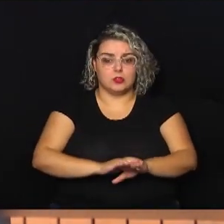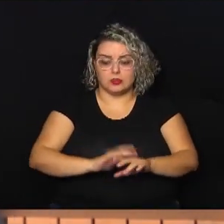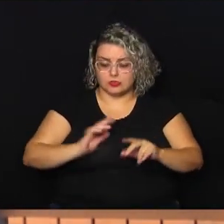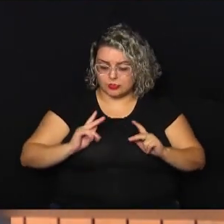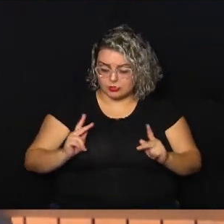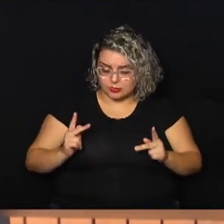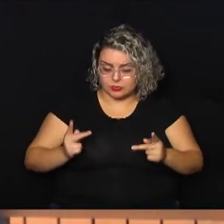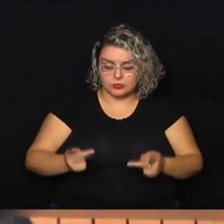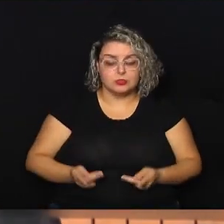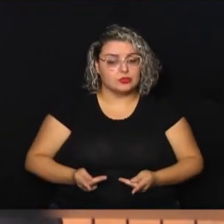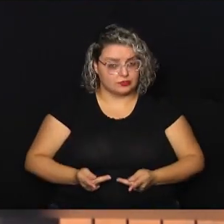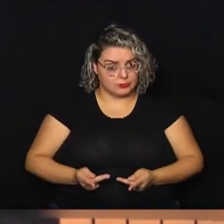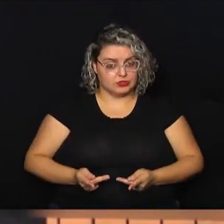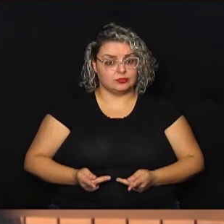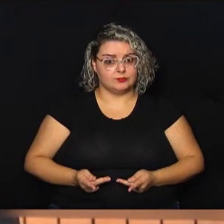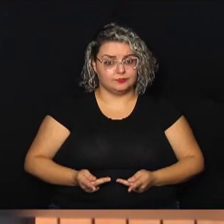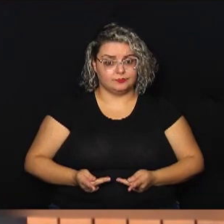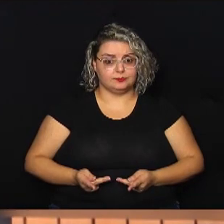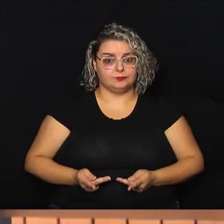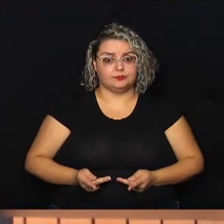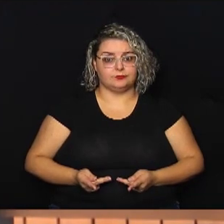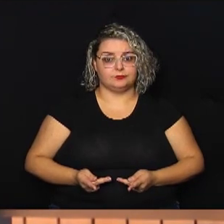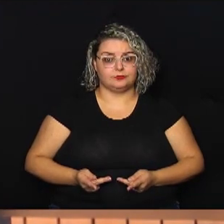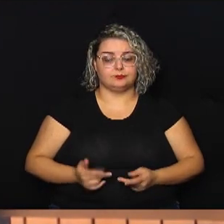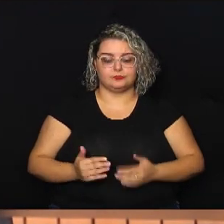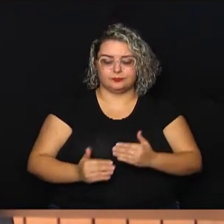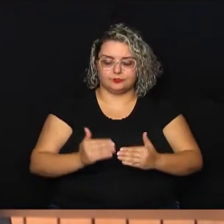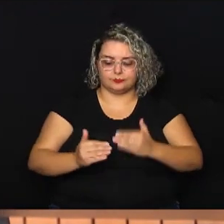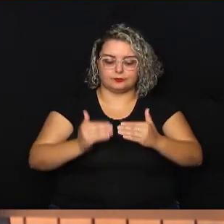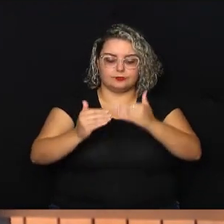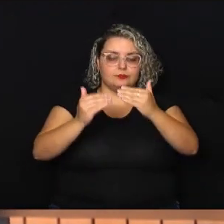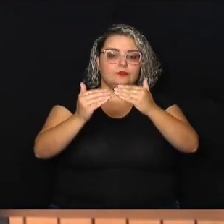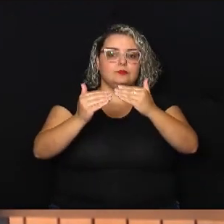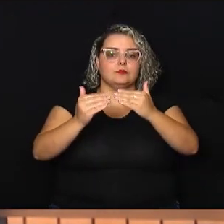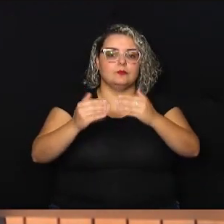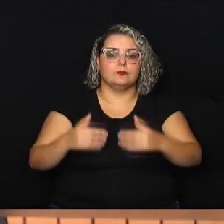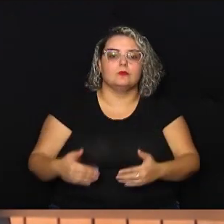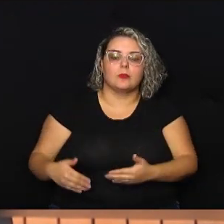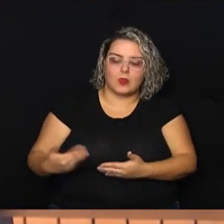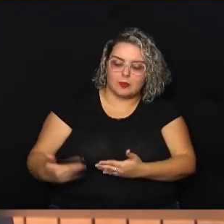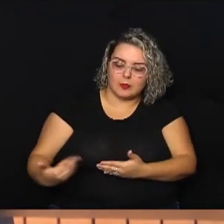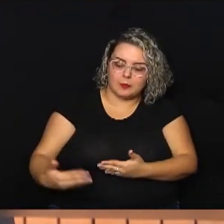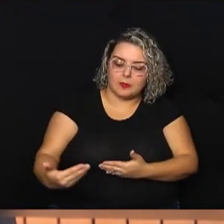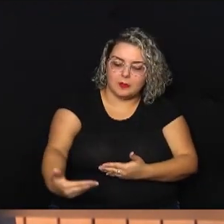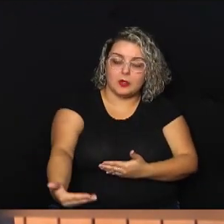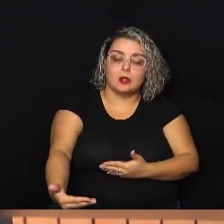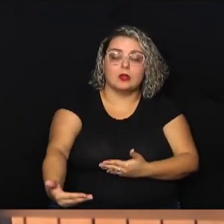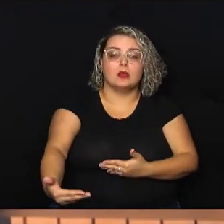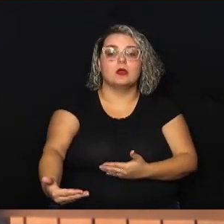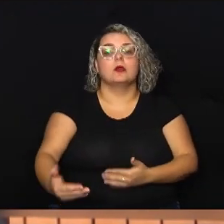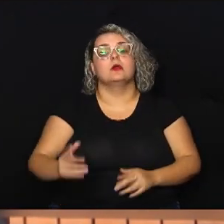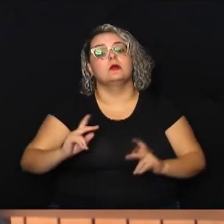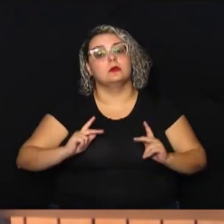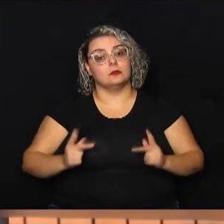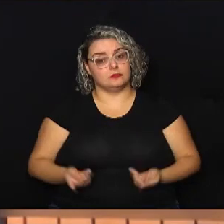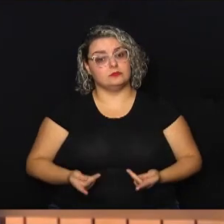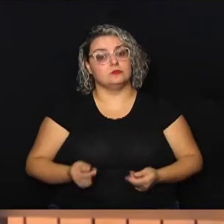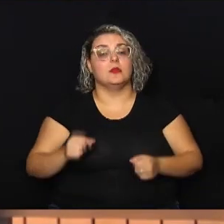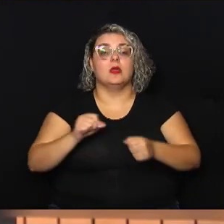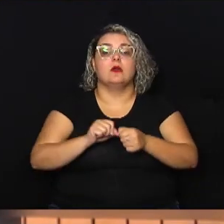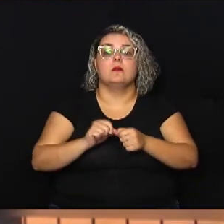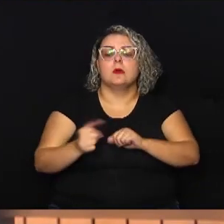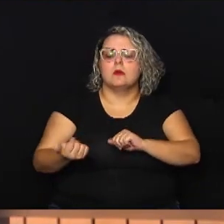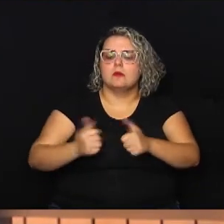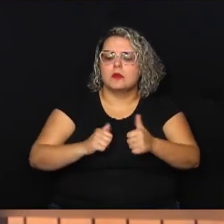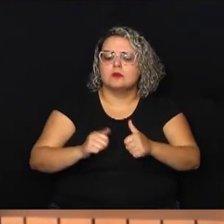humano procure desenvolver daqui em diante, então o ser humano tem que fazer uma